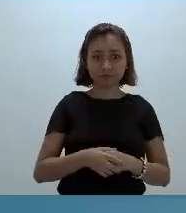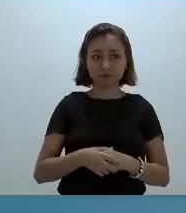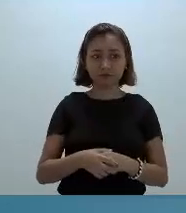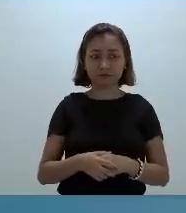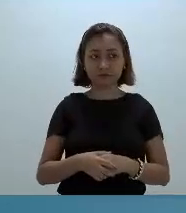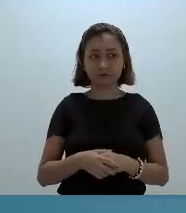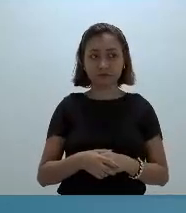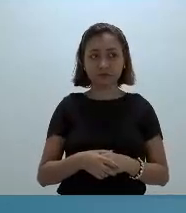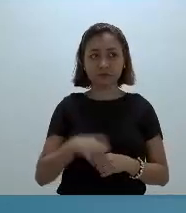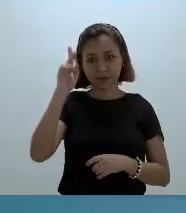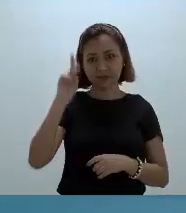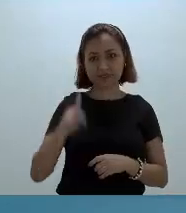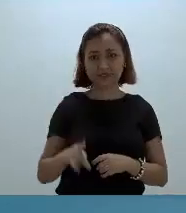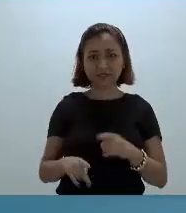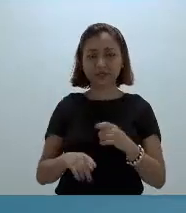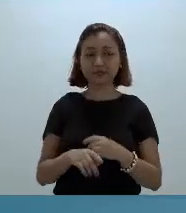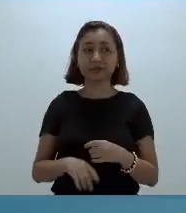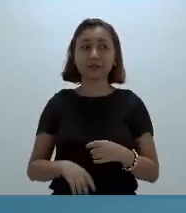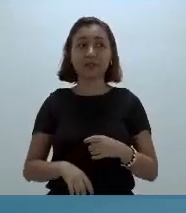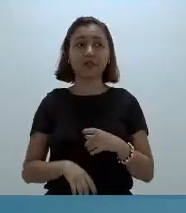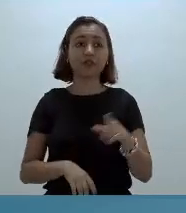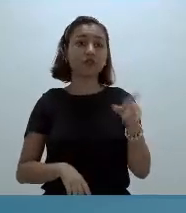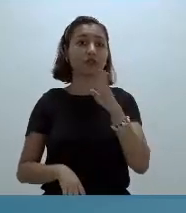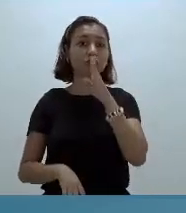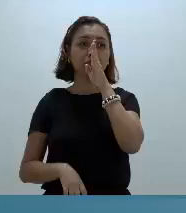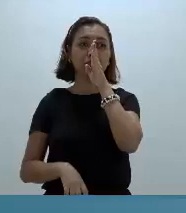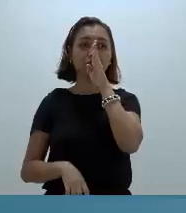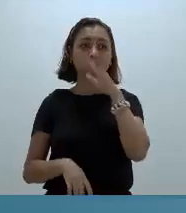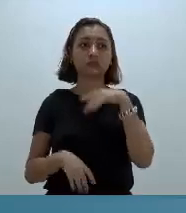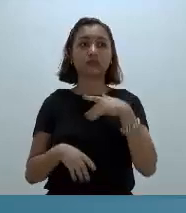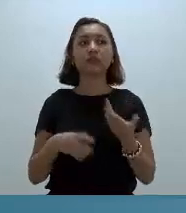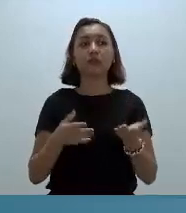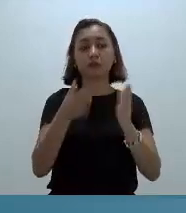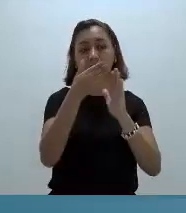Como ninguém discute, a proposta está aprovada.